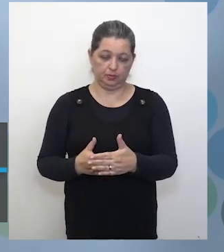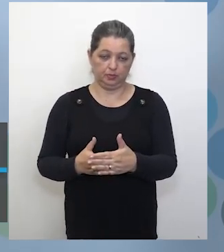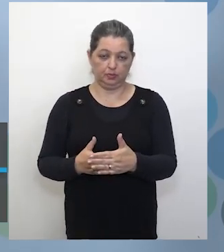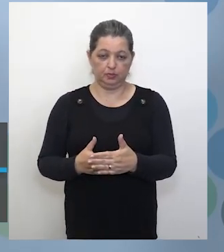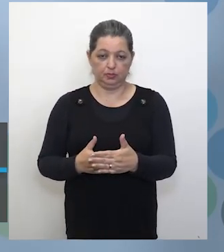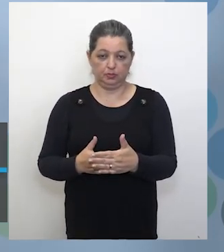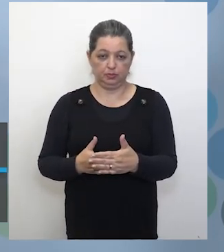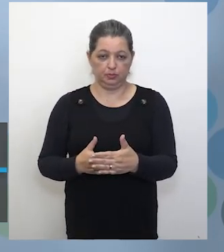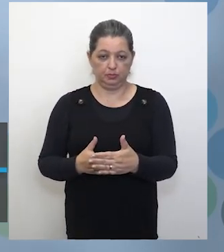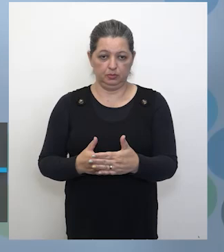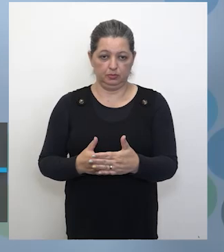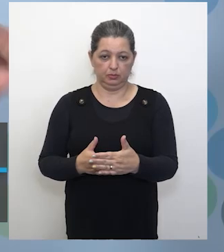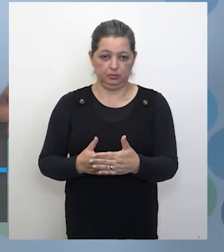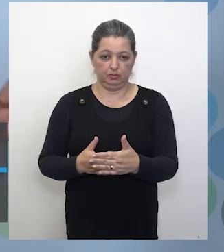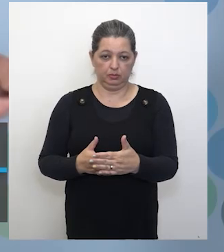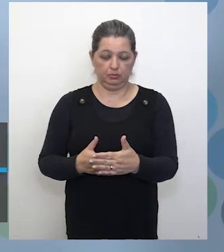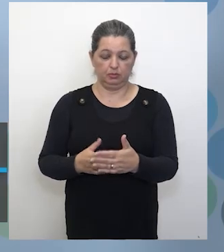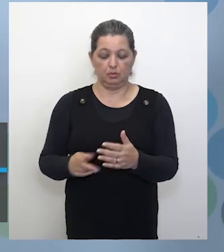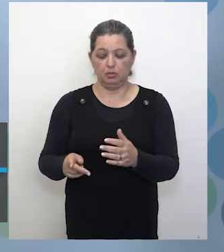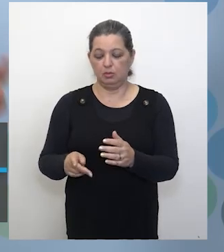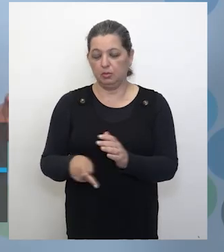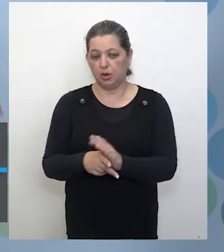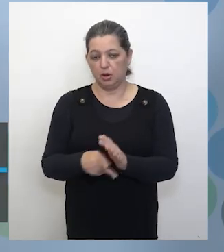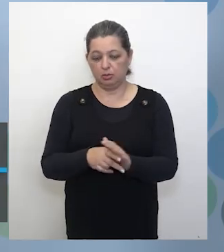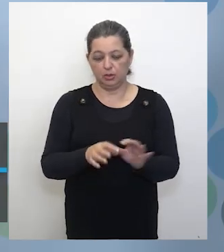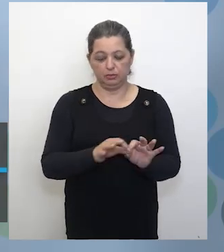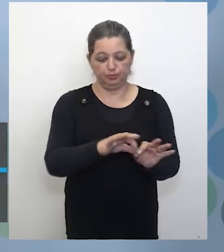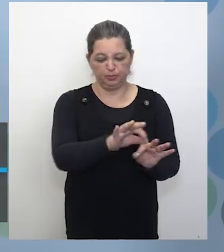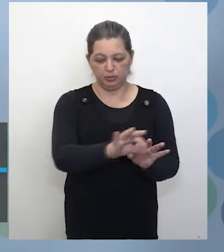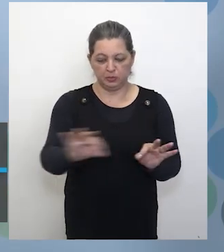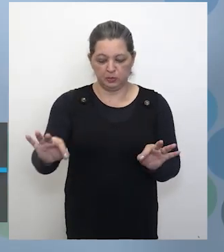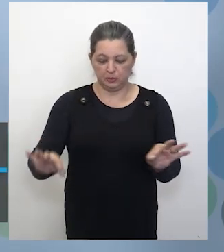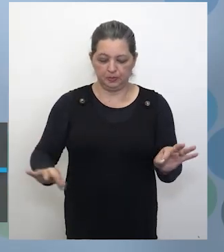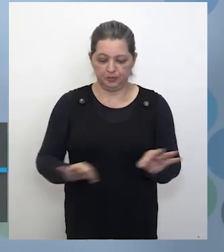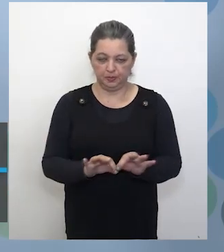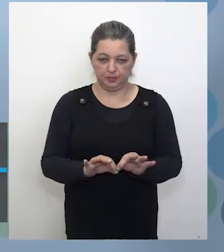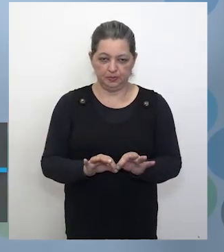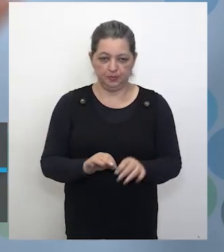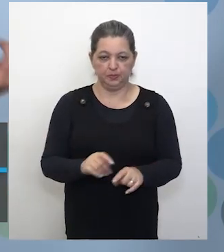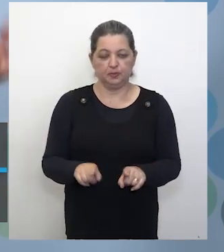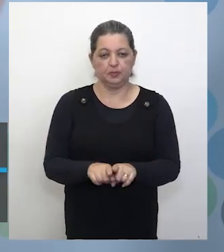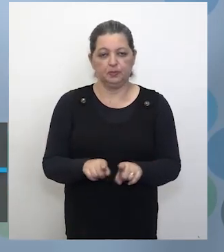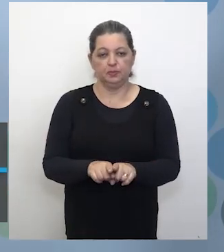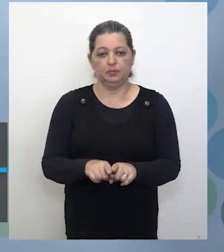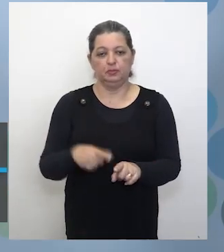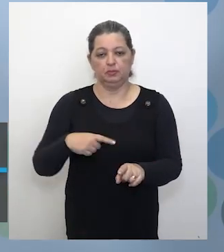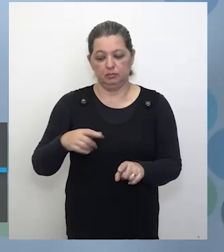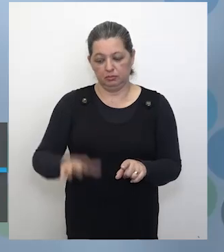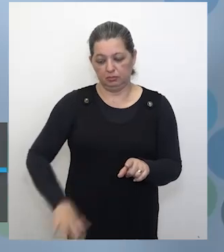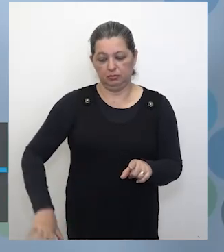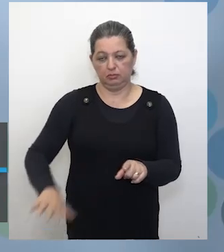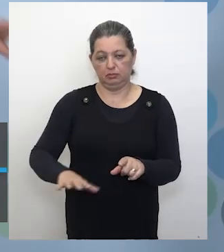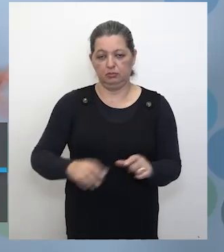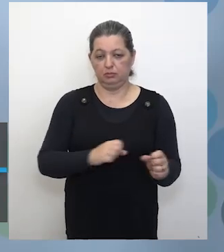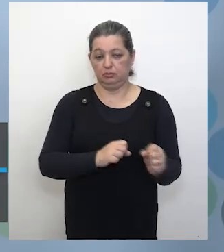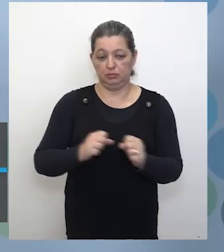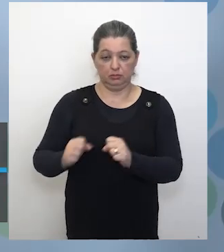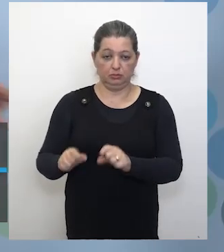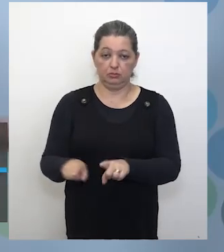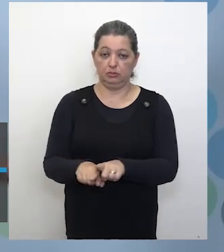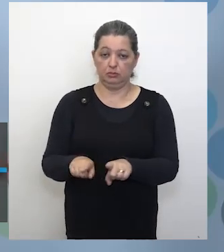por um aspecto de uma medida, né, geográfica, e tem um espaço delimitado pelo poder que está sendo regido,